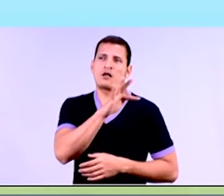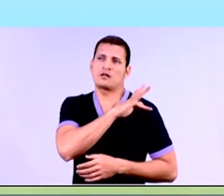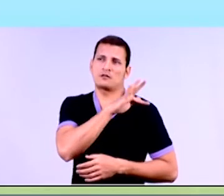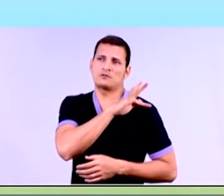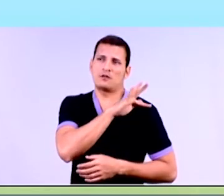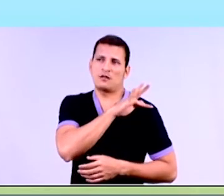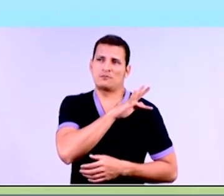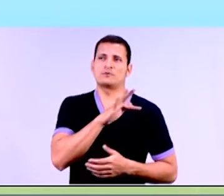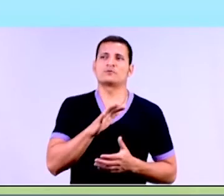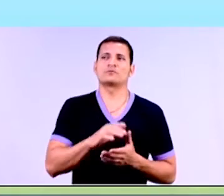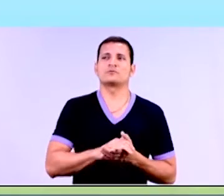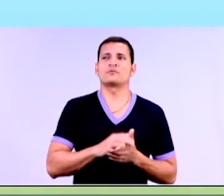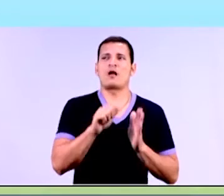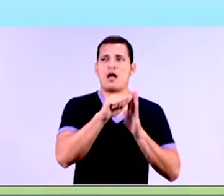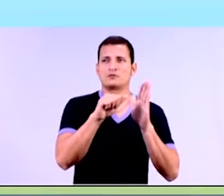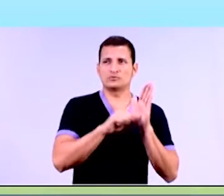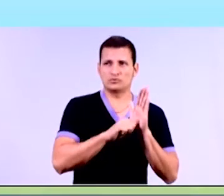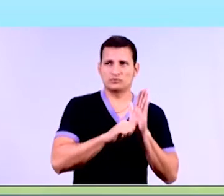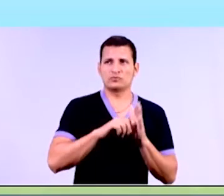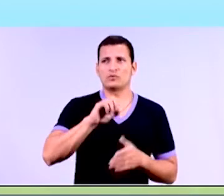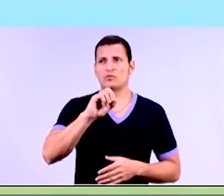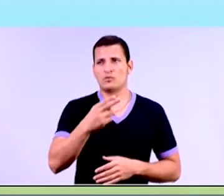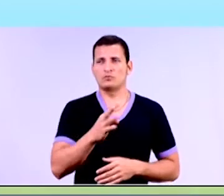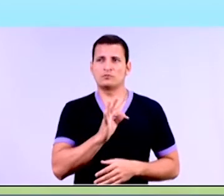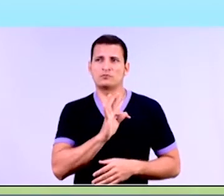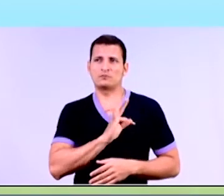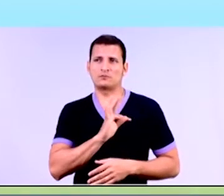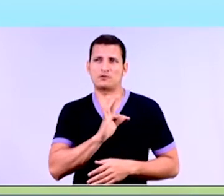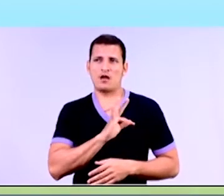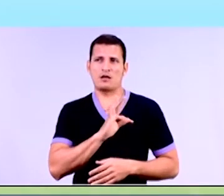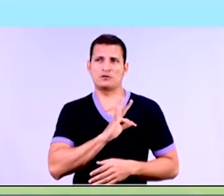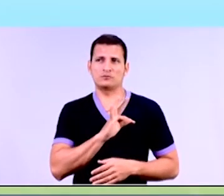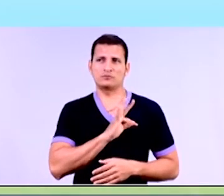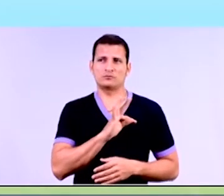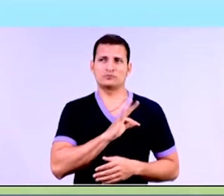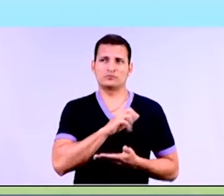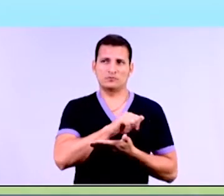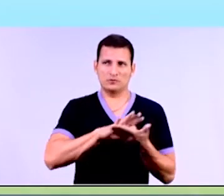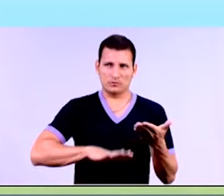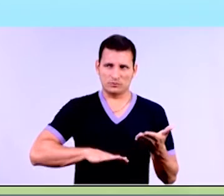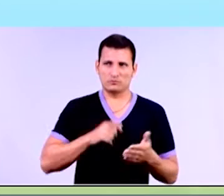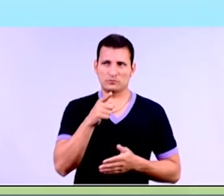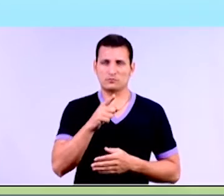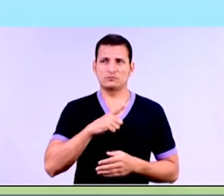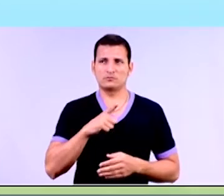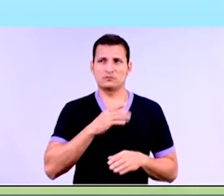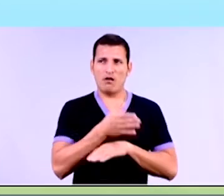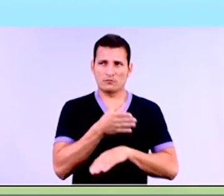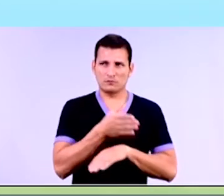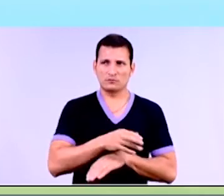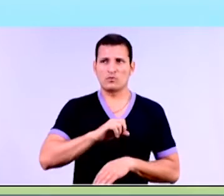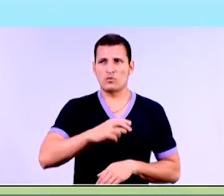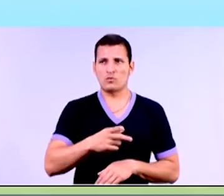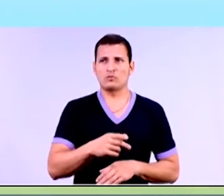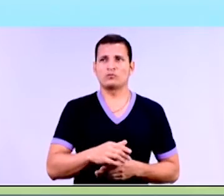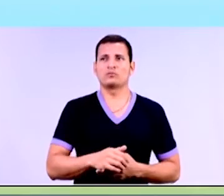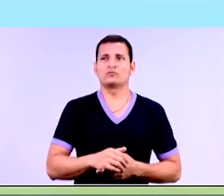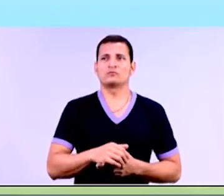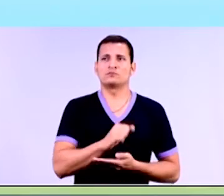acadêmico, um artigo, ou ele é um texto técnico, que é o que vocês vão ter muito acesso, ou um texto